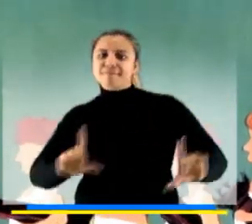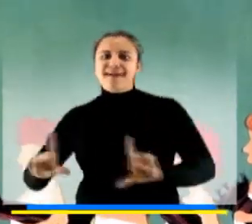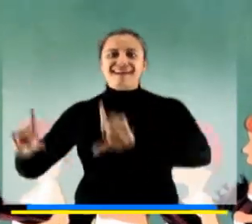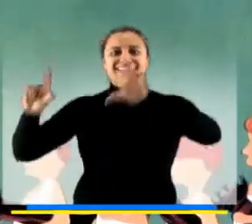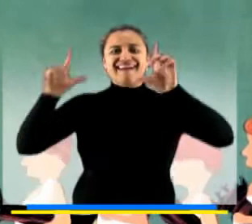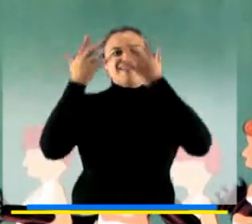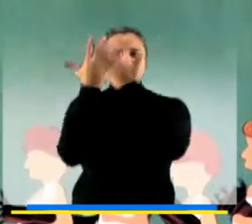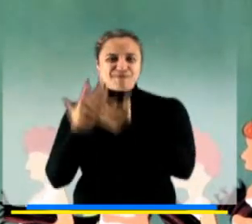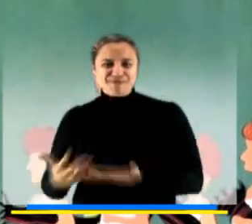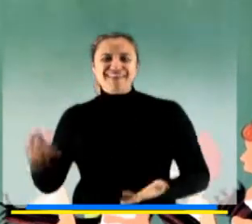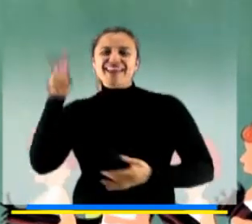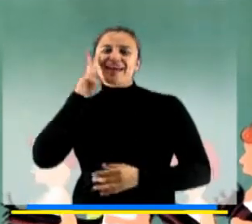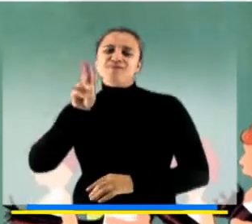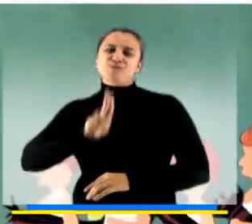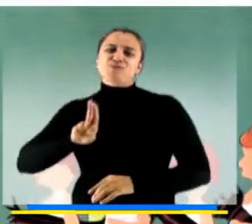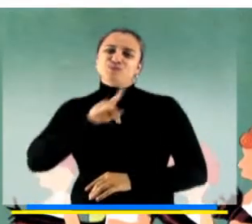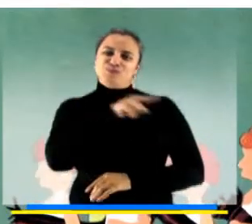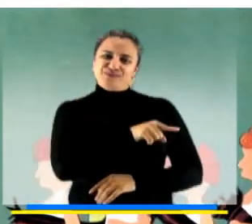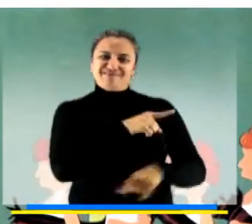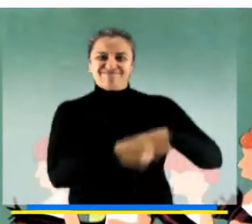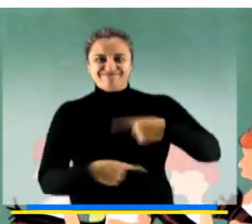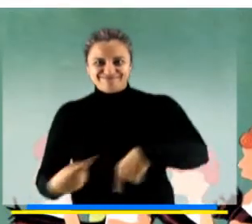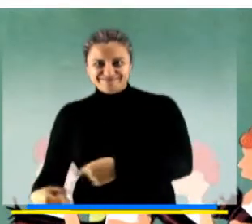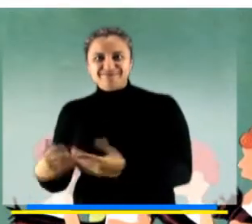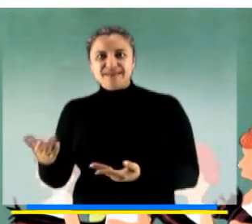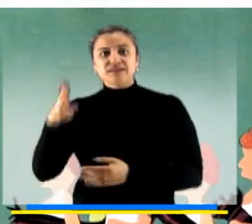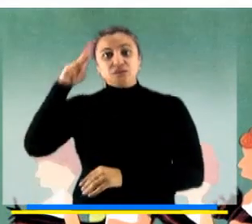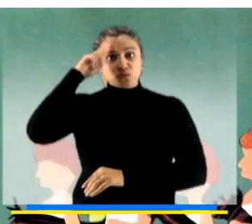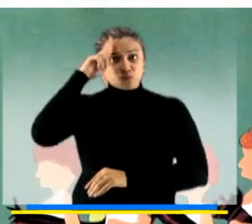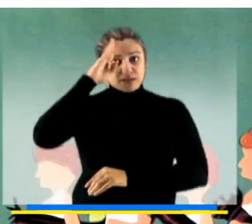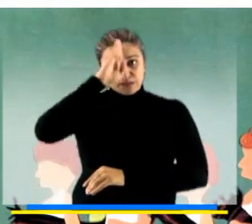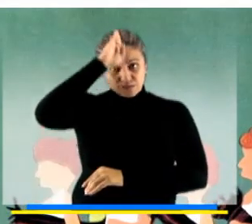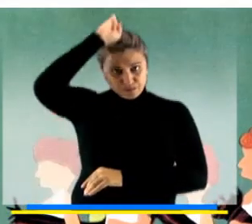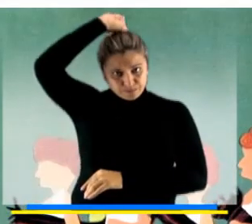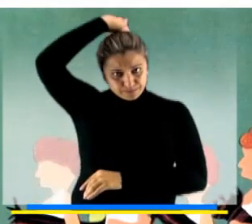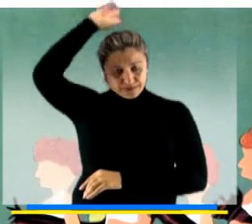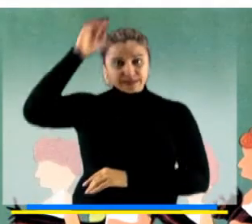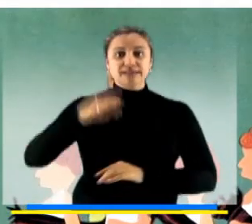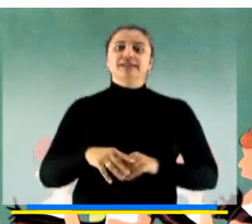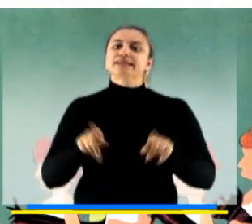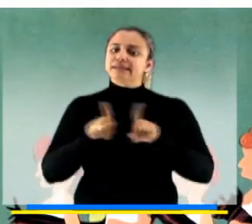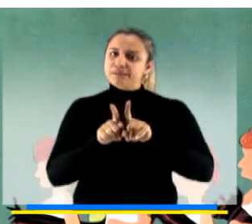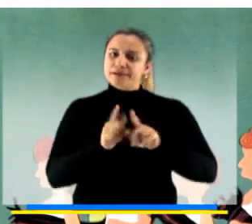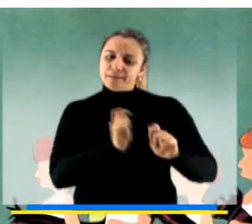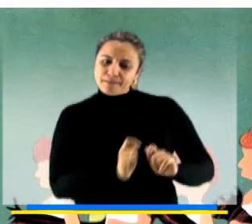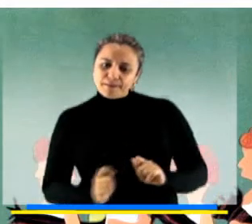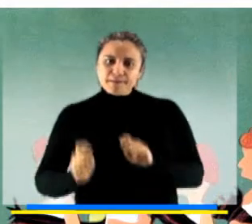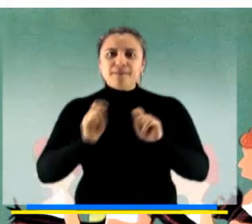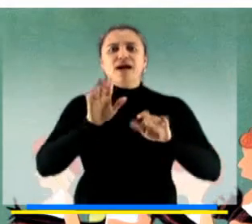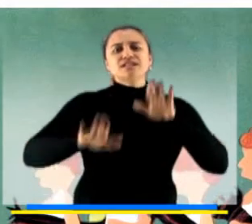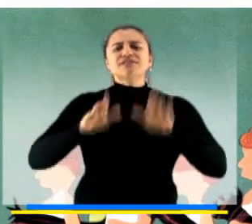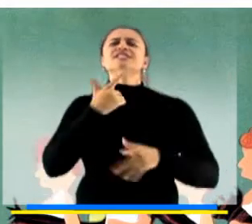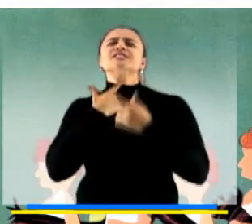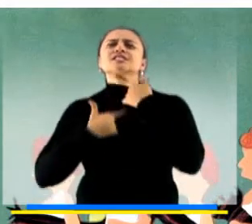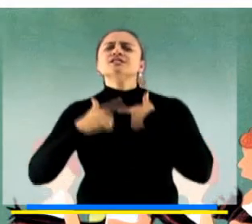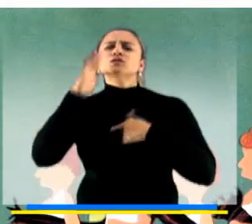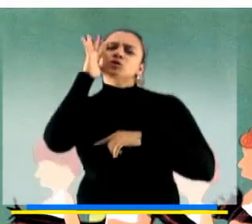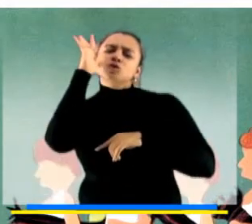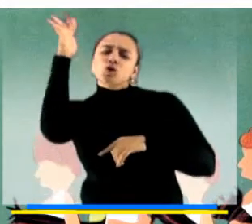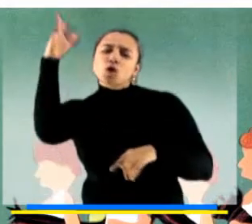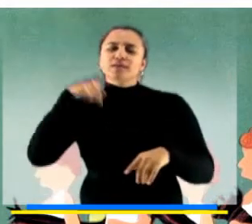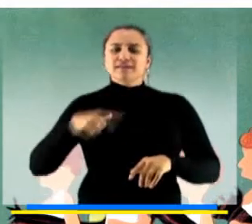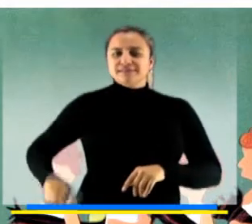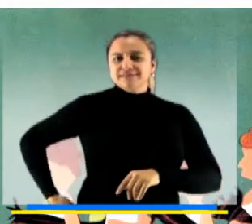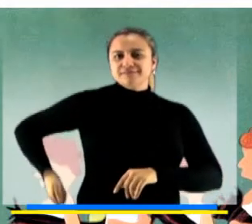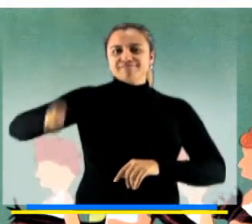comemorativas lembram esse uso. Os soldados romanos gravavam seus últimos desejos nas espadas